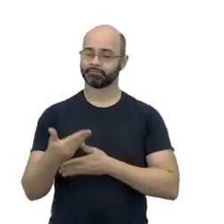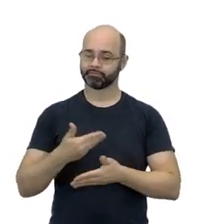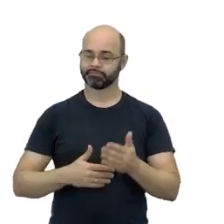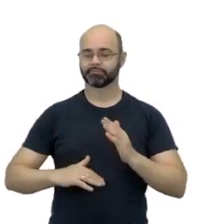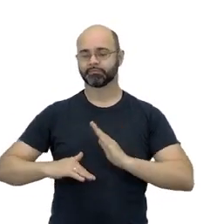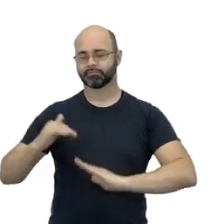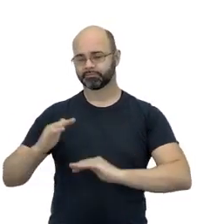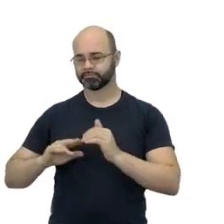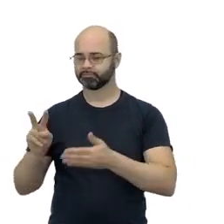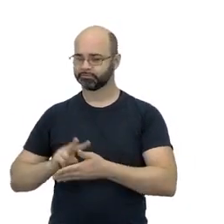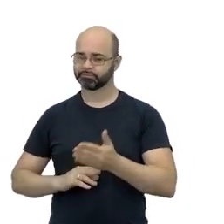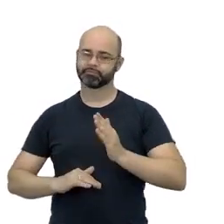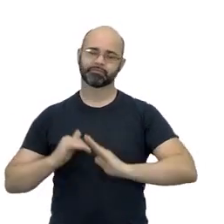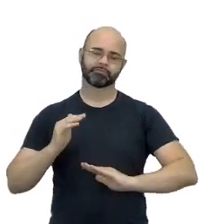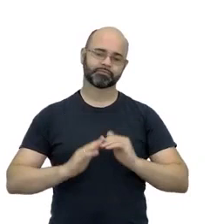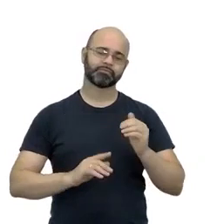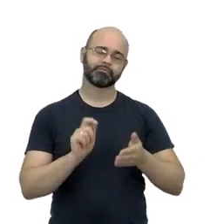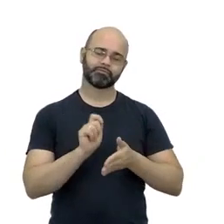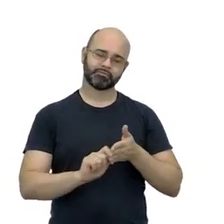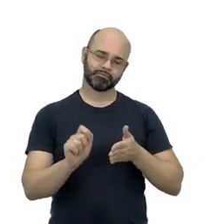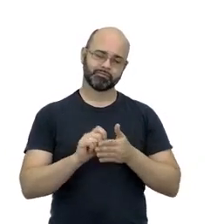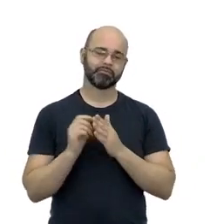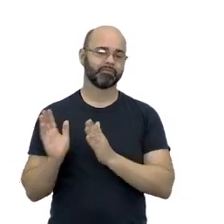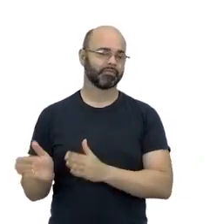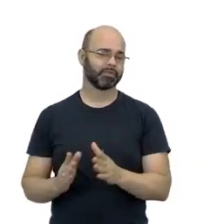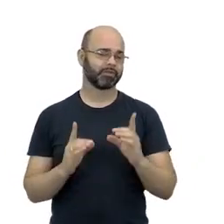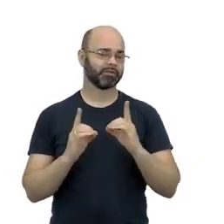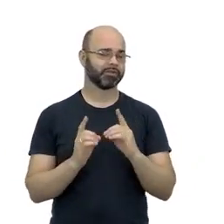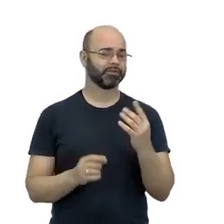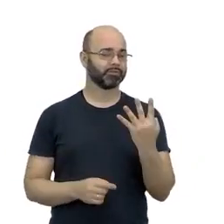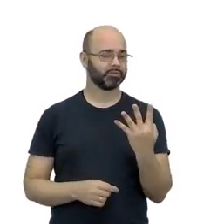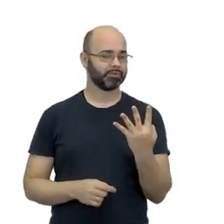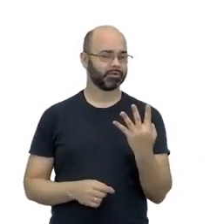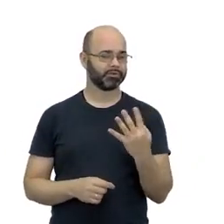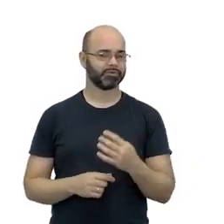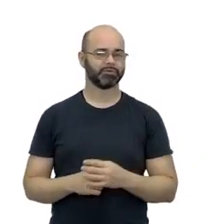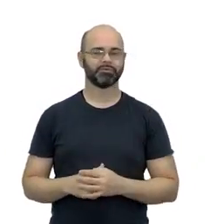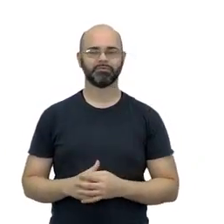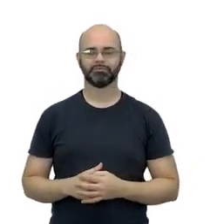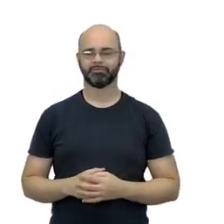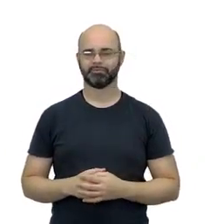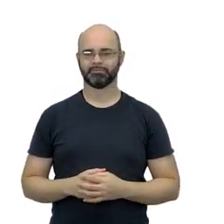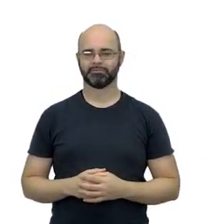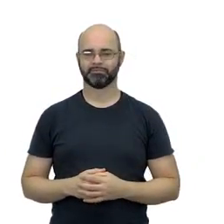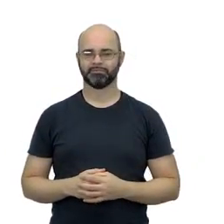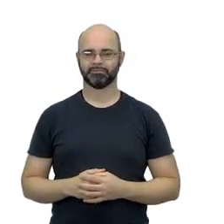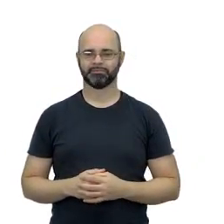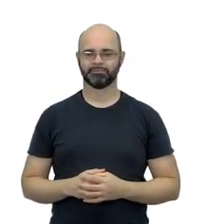leitura e práticas de escrita na sequência didática 4.